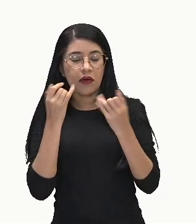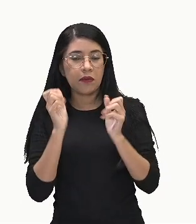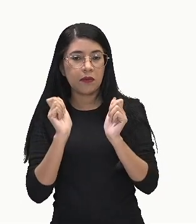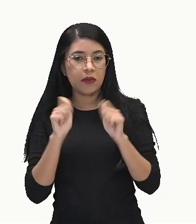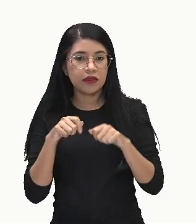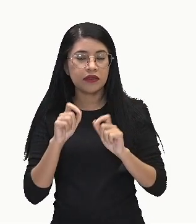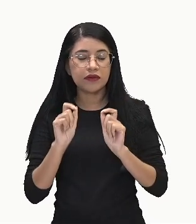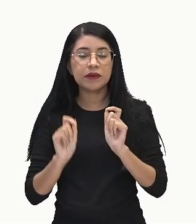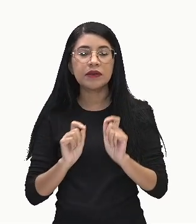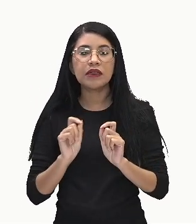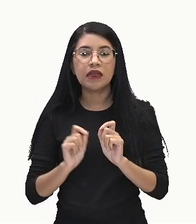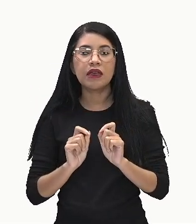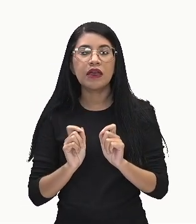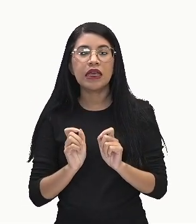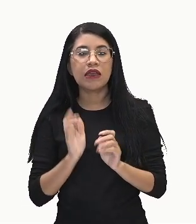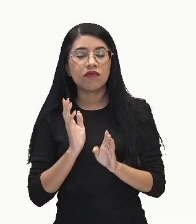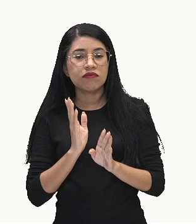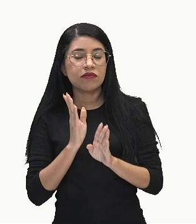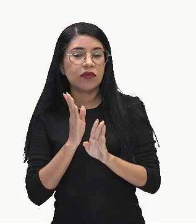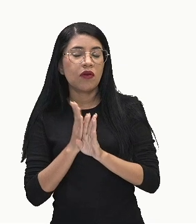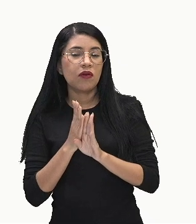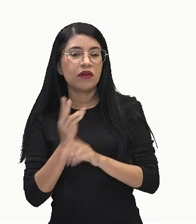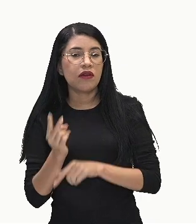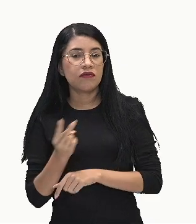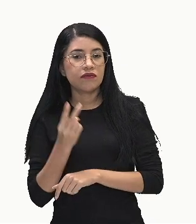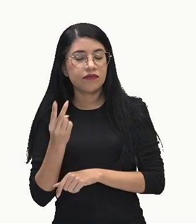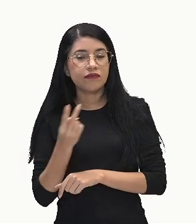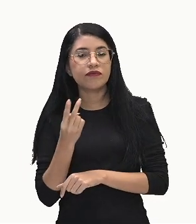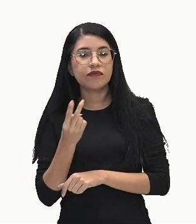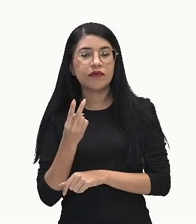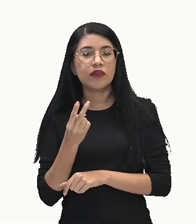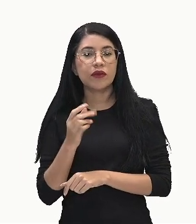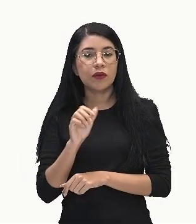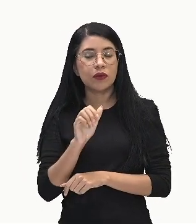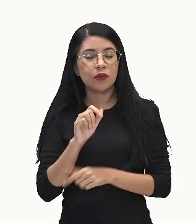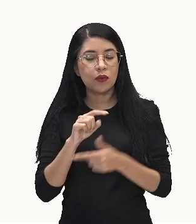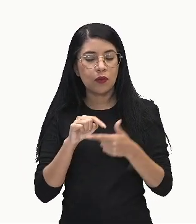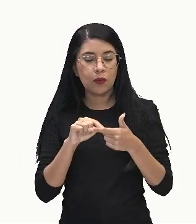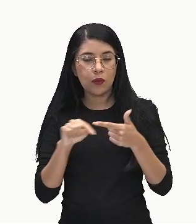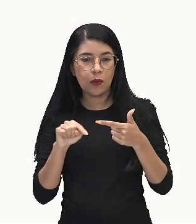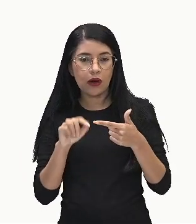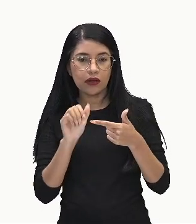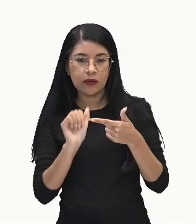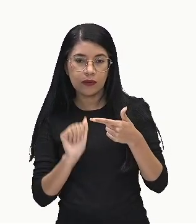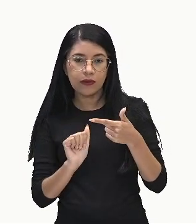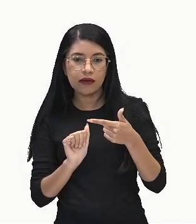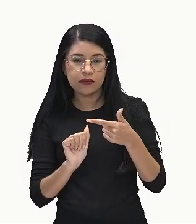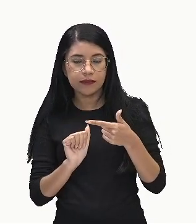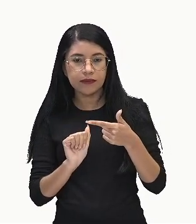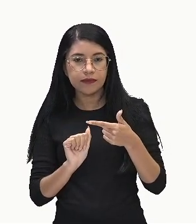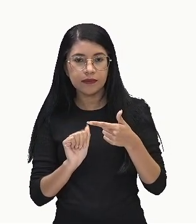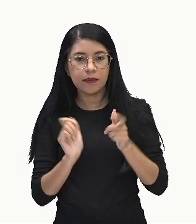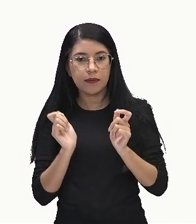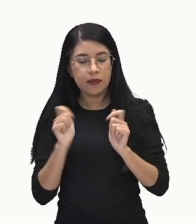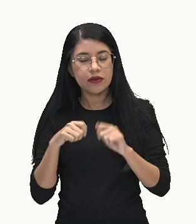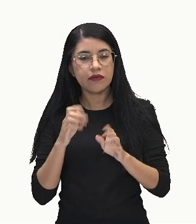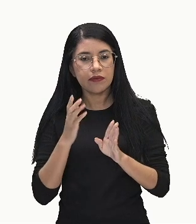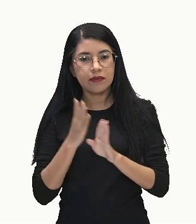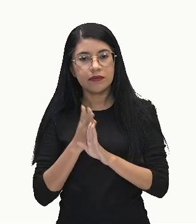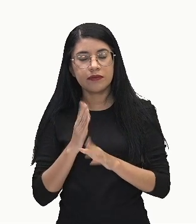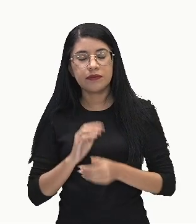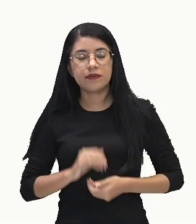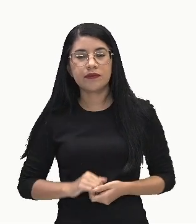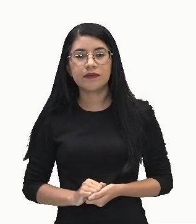por exemplo, determinar o valor do lado A desse triângulo. Viram